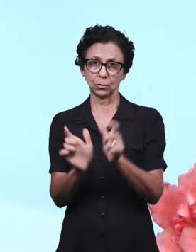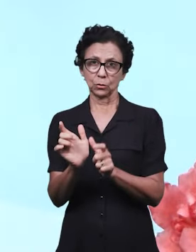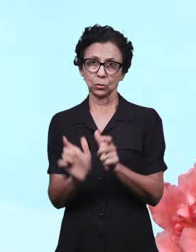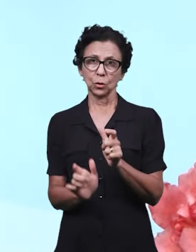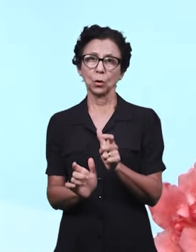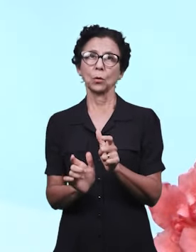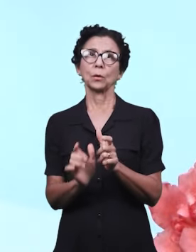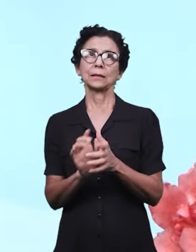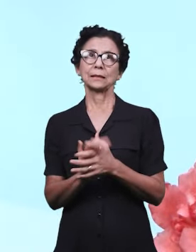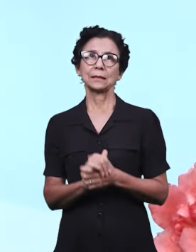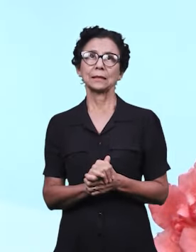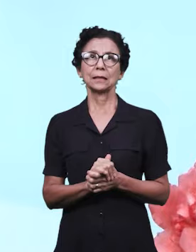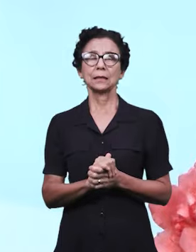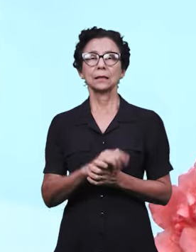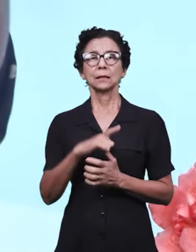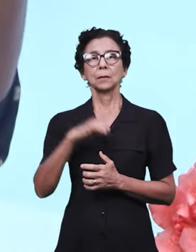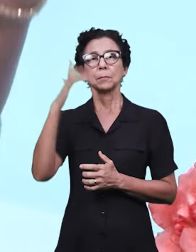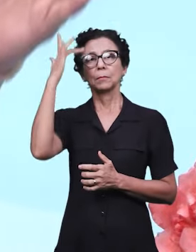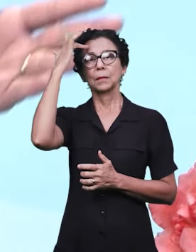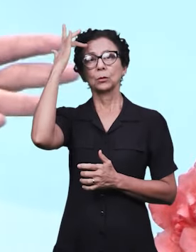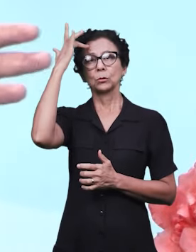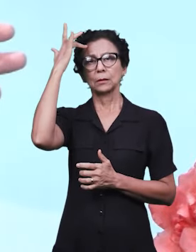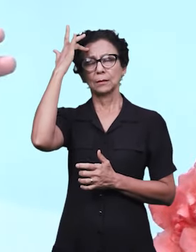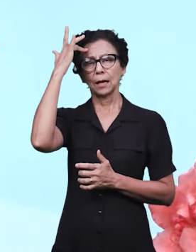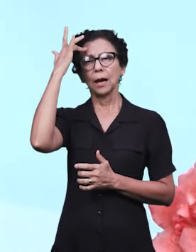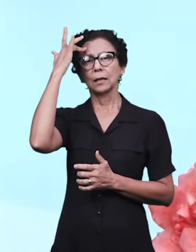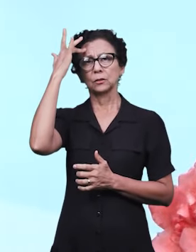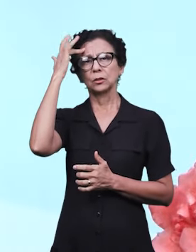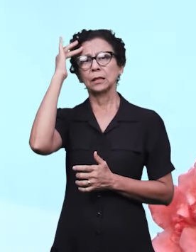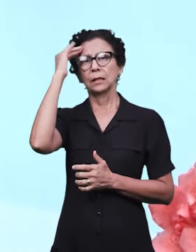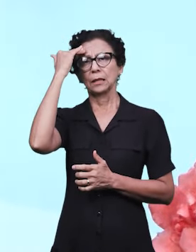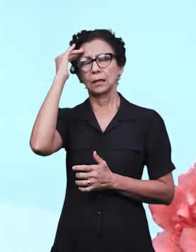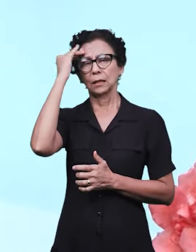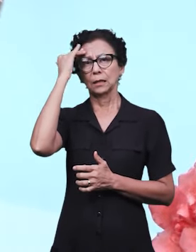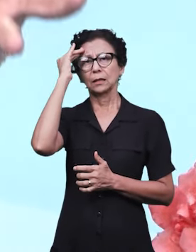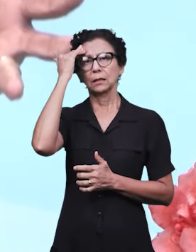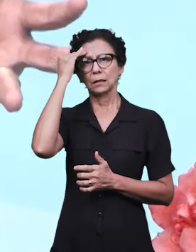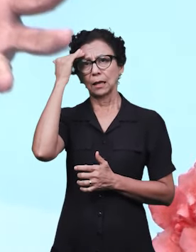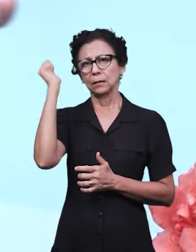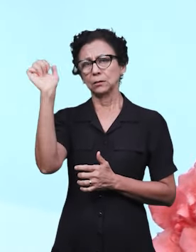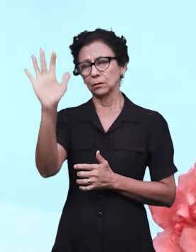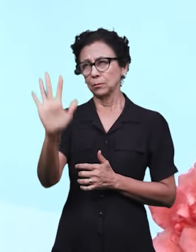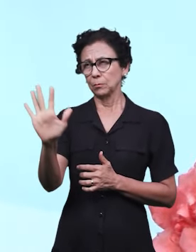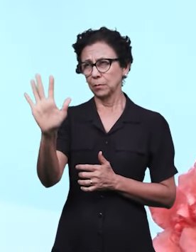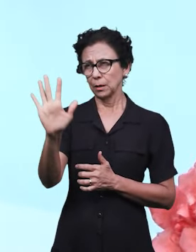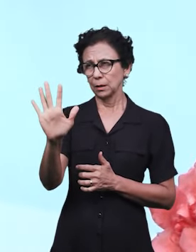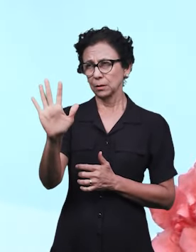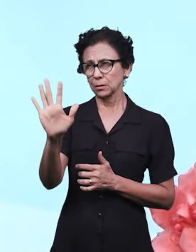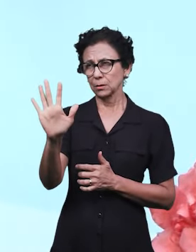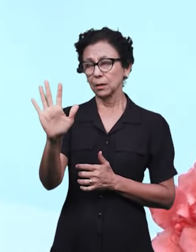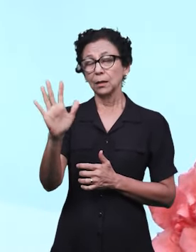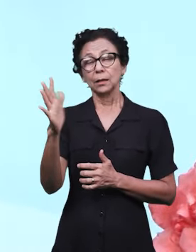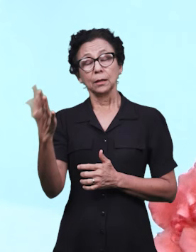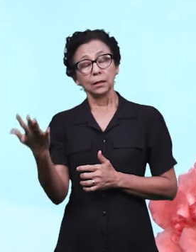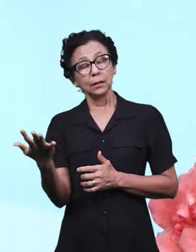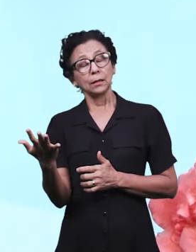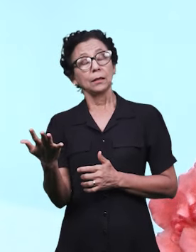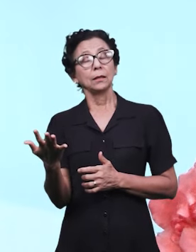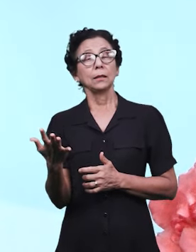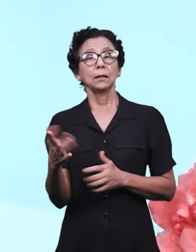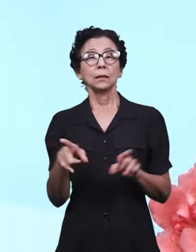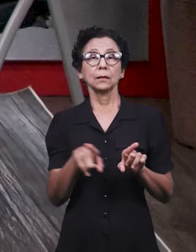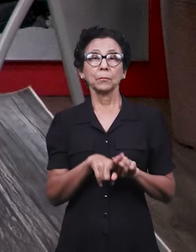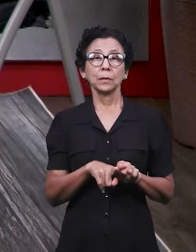idade também, né? A maturidade entende perfeitamente aquela imagem, mas também nós temos